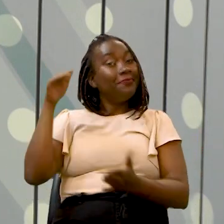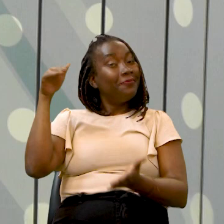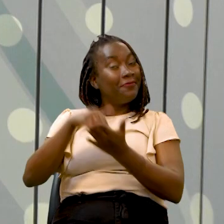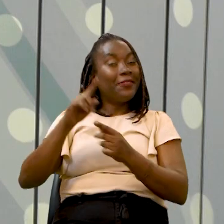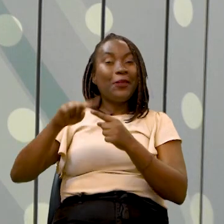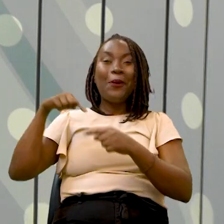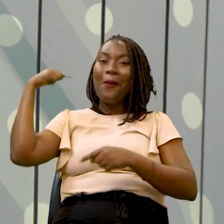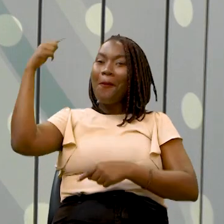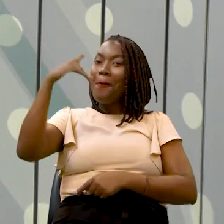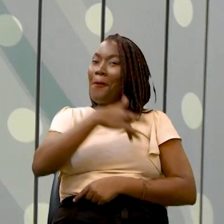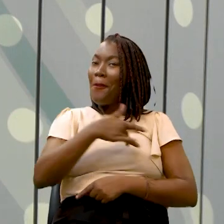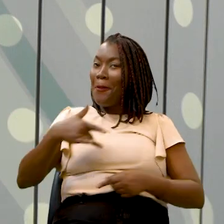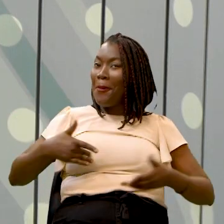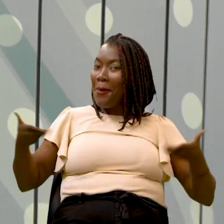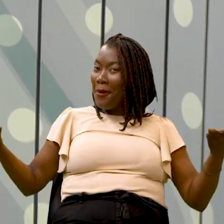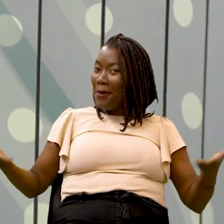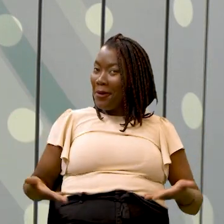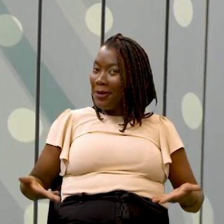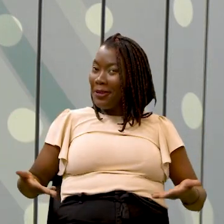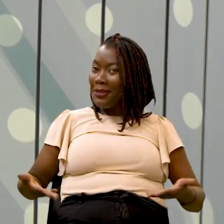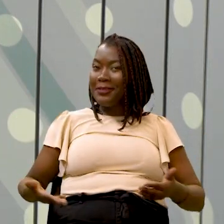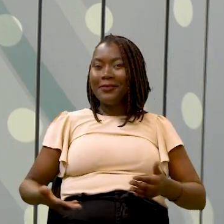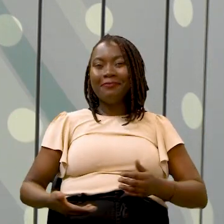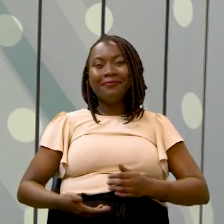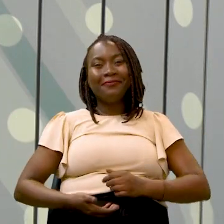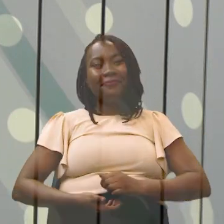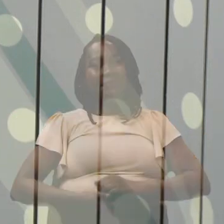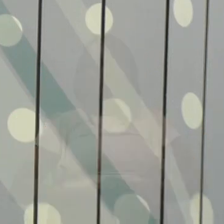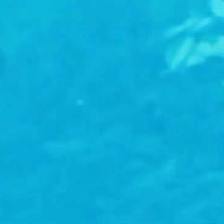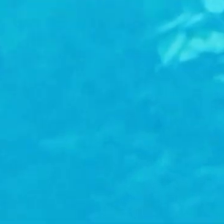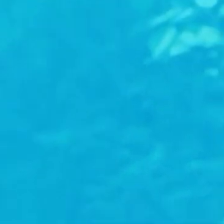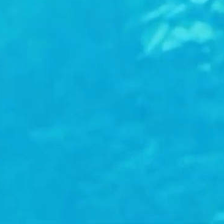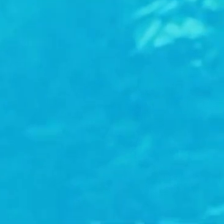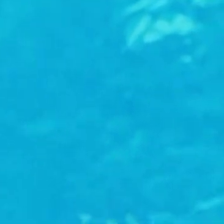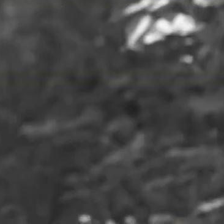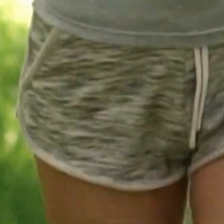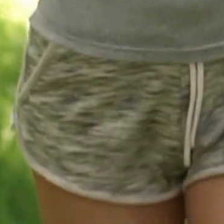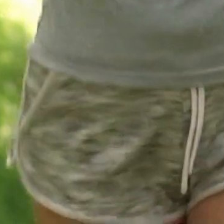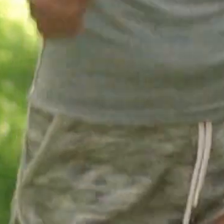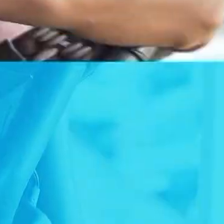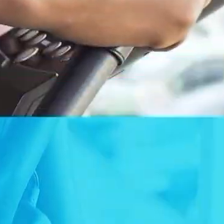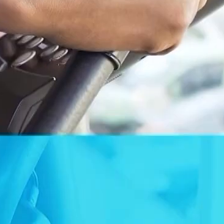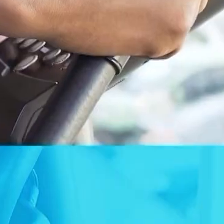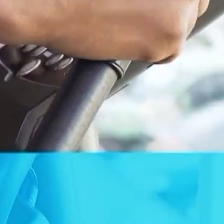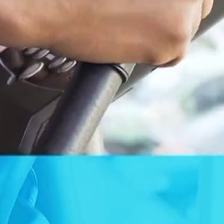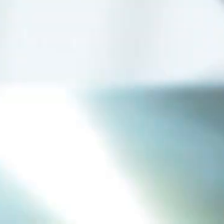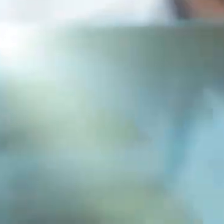acompanhar nas redes sociais. Até o próximo Saúde Agora!